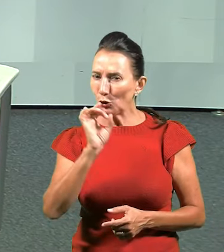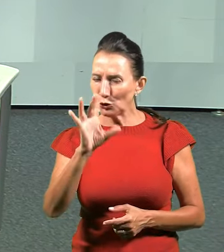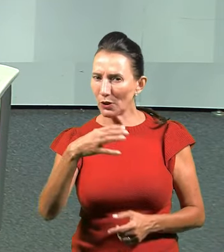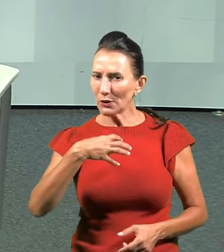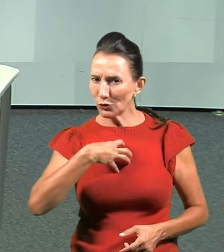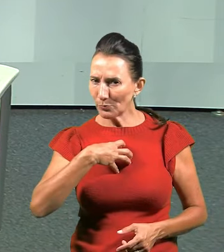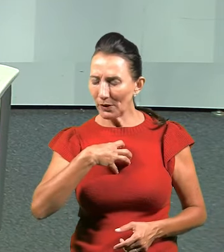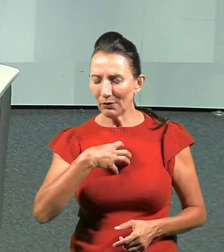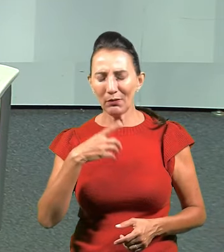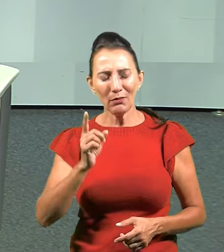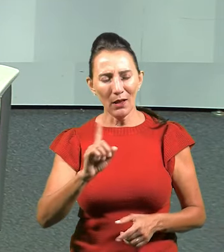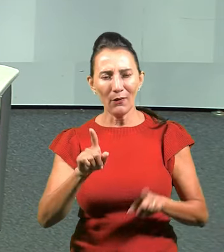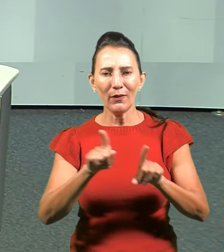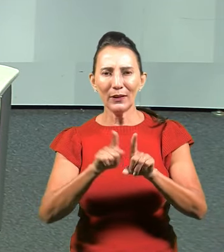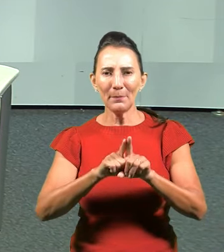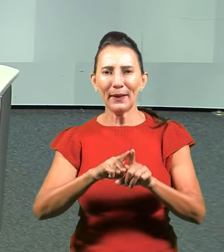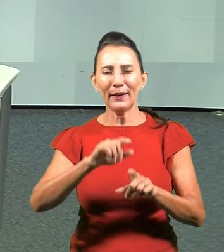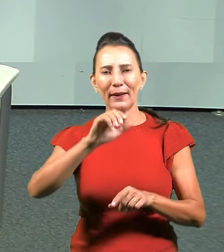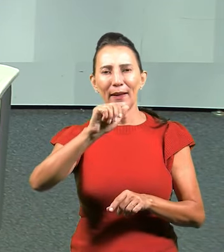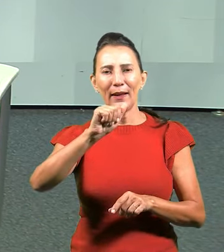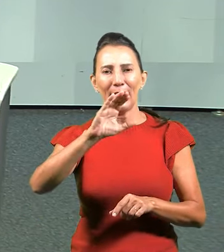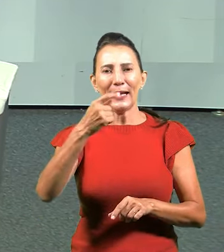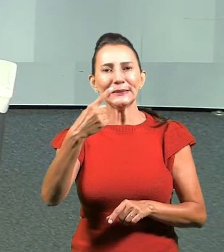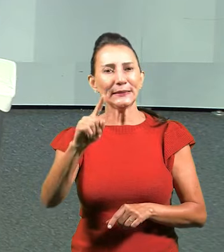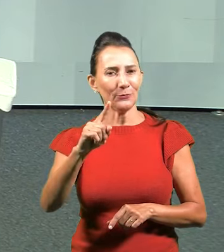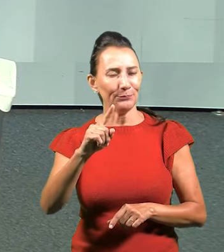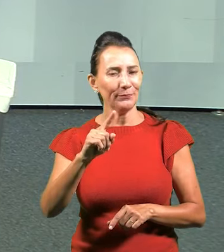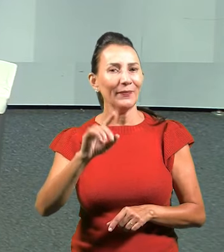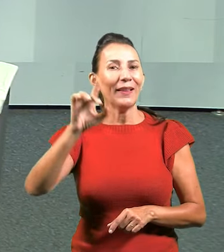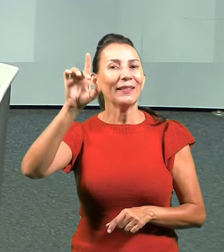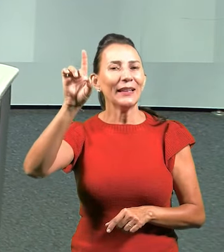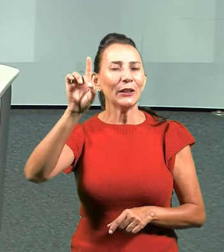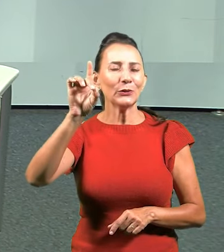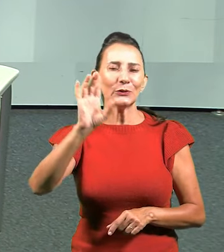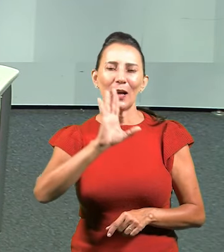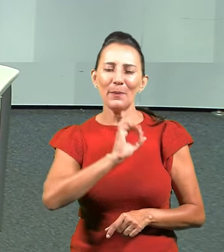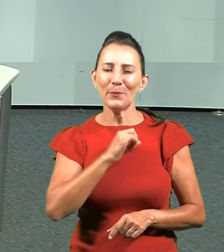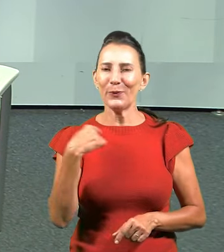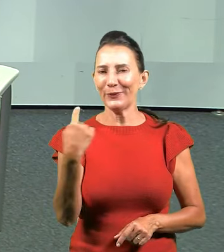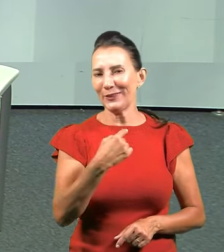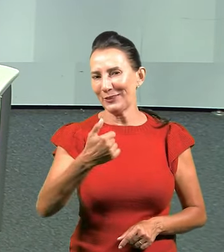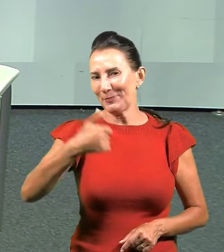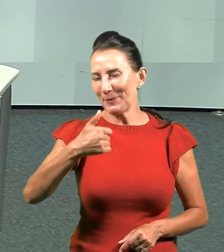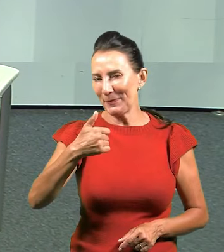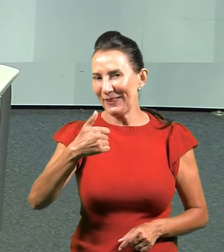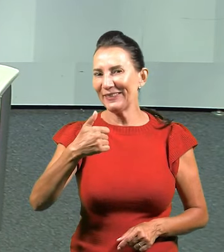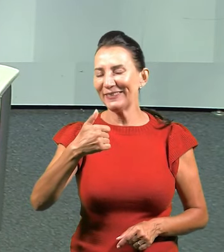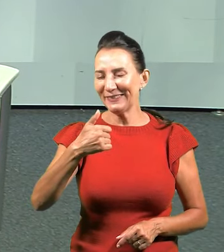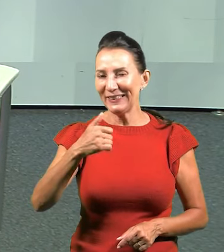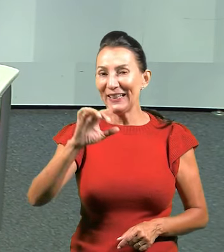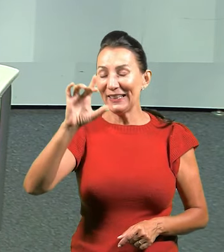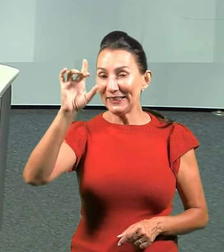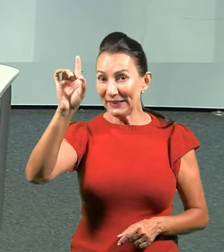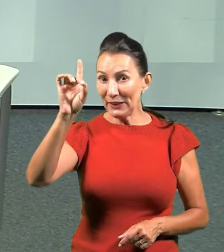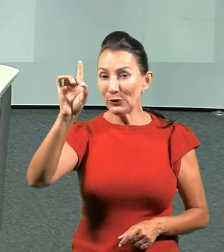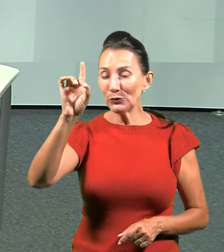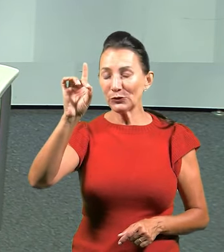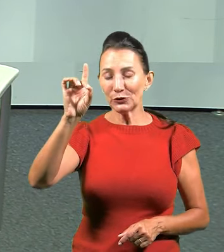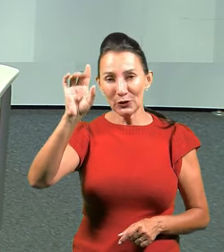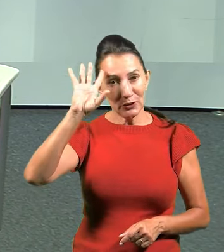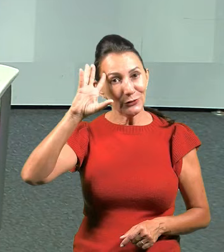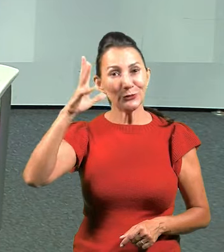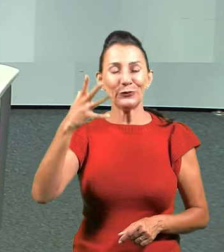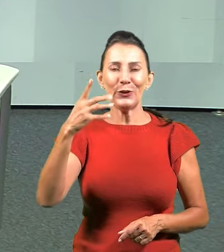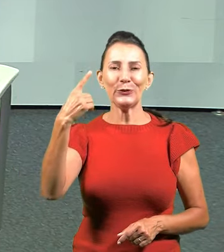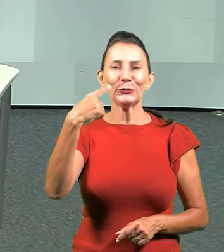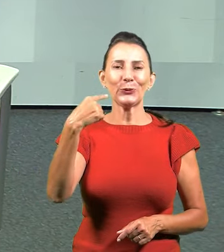sentimento, ele também é atitude. Fato é que Deus nos amou primeiro, ele resolveu nos amar e por isso nós